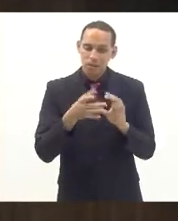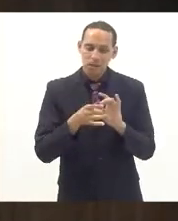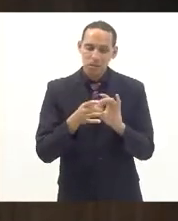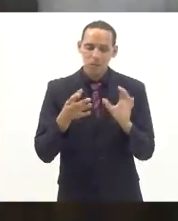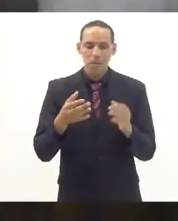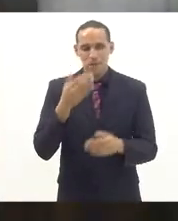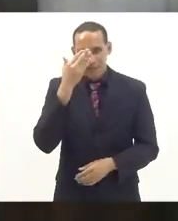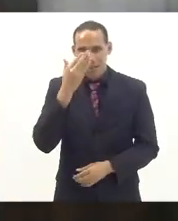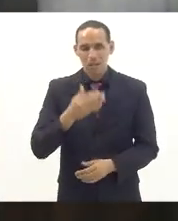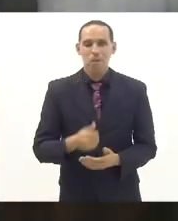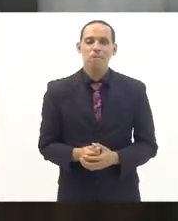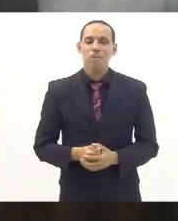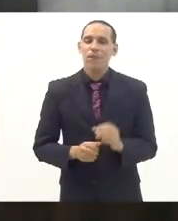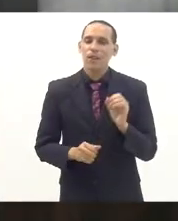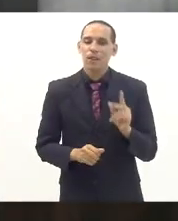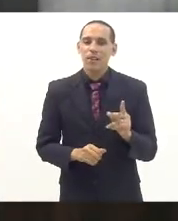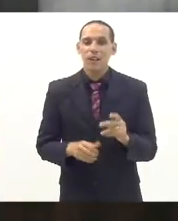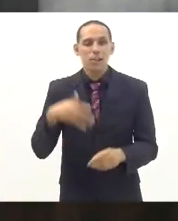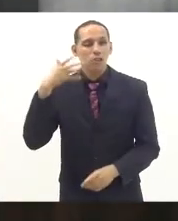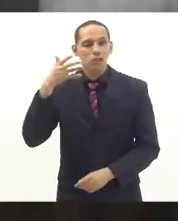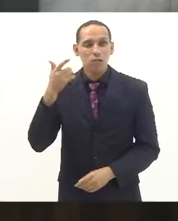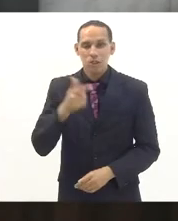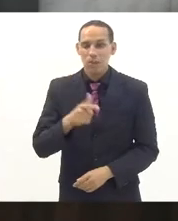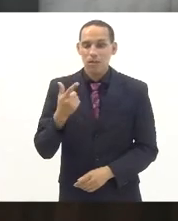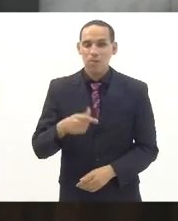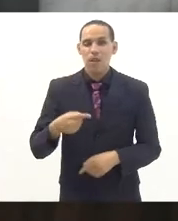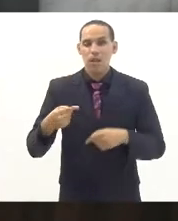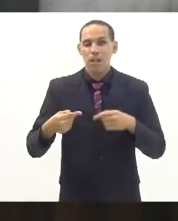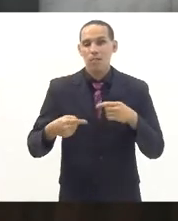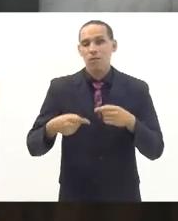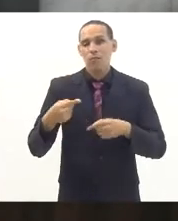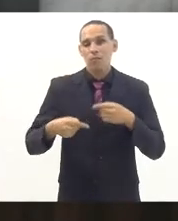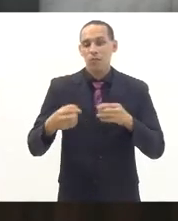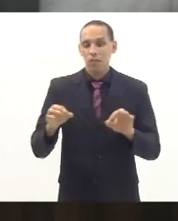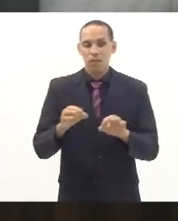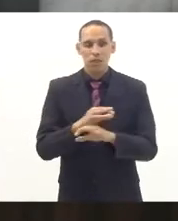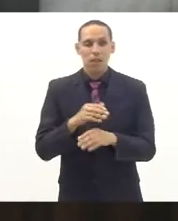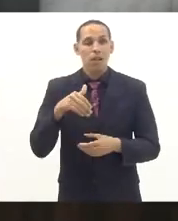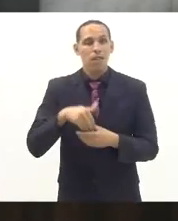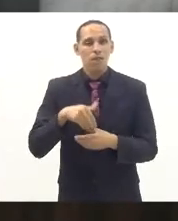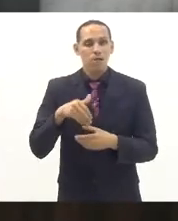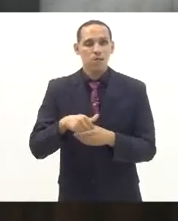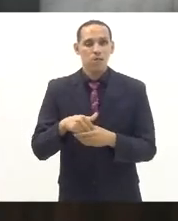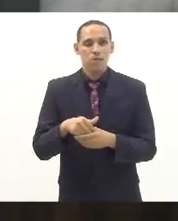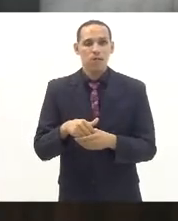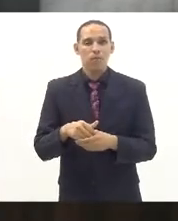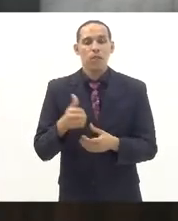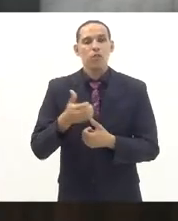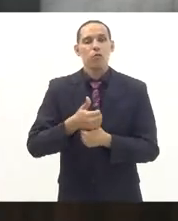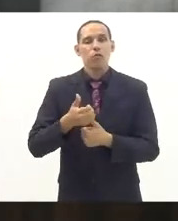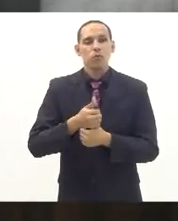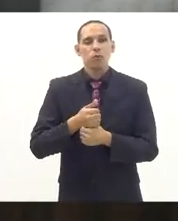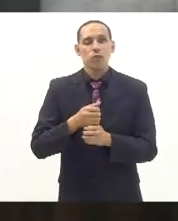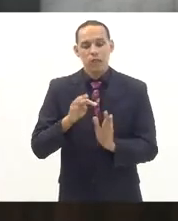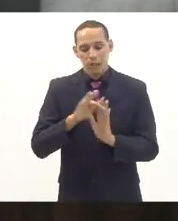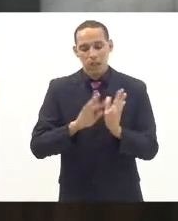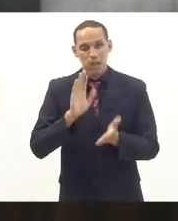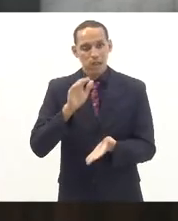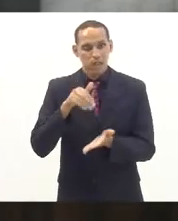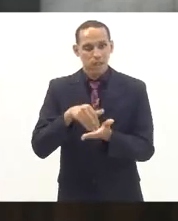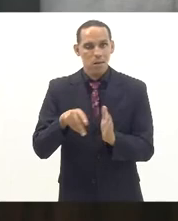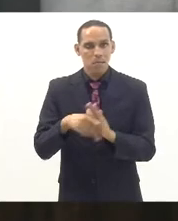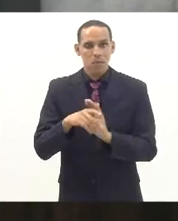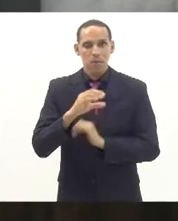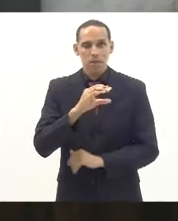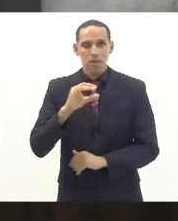projeto obrigado não havendo mais tranquilo discutir encerrada a discussão em votação substitutivo conforme Afinal de redação